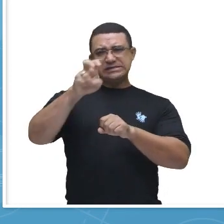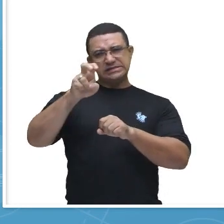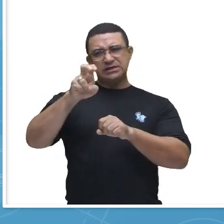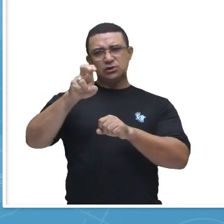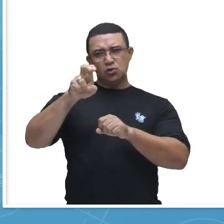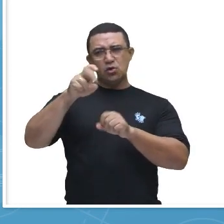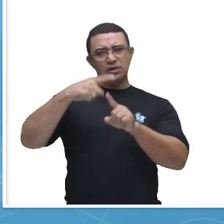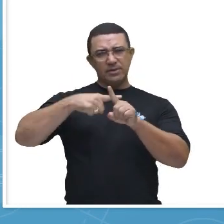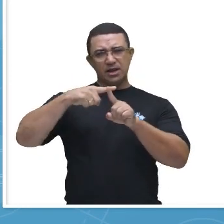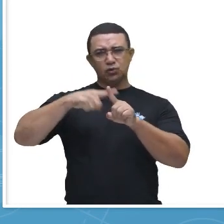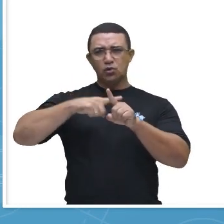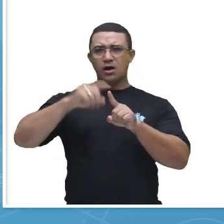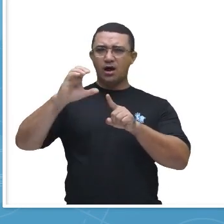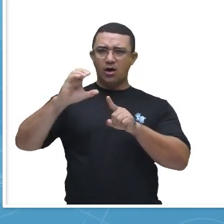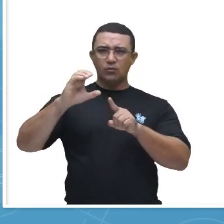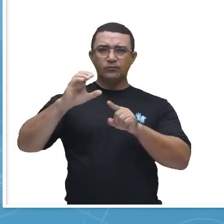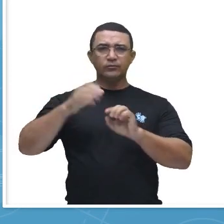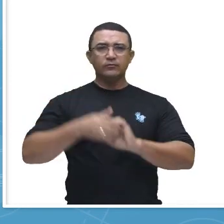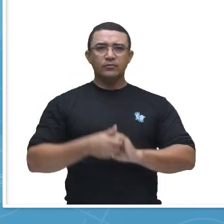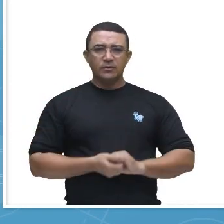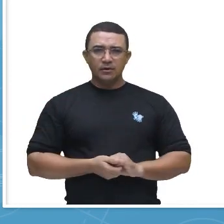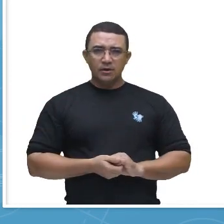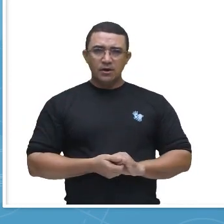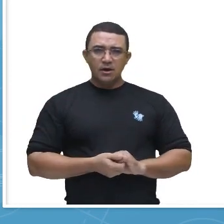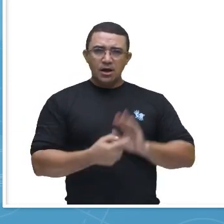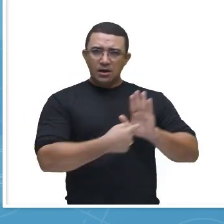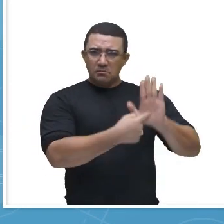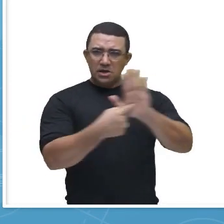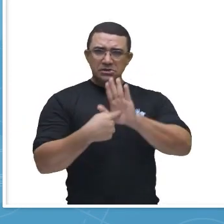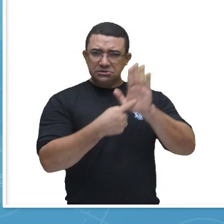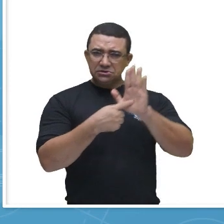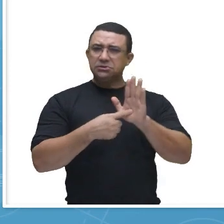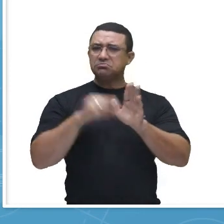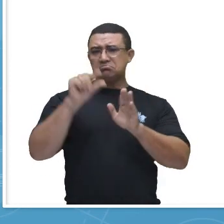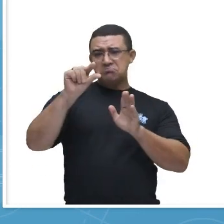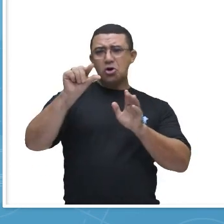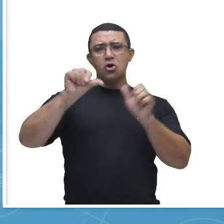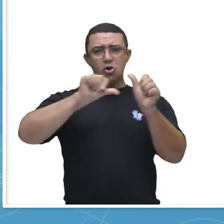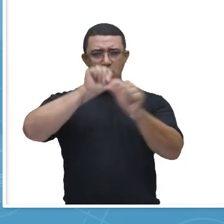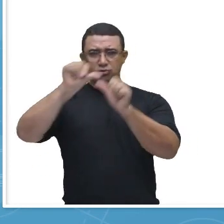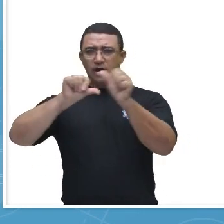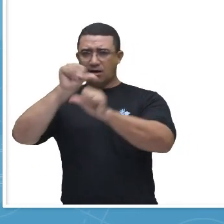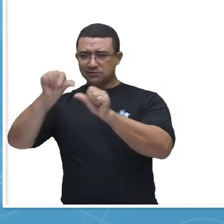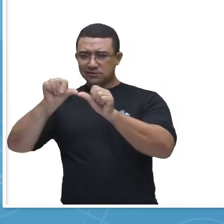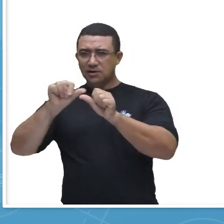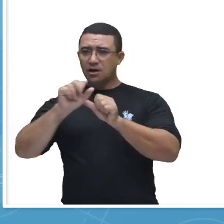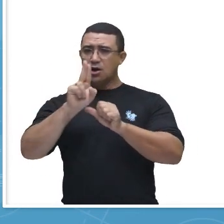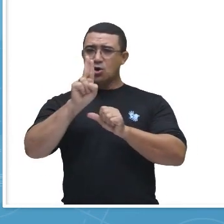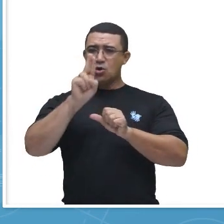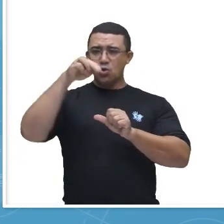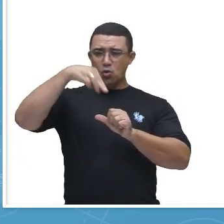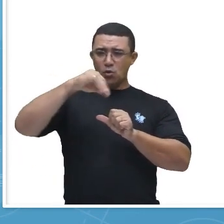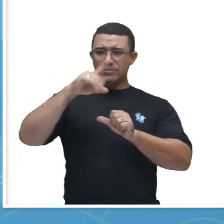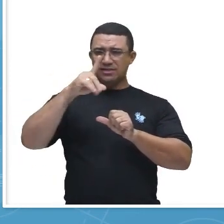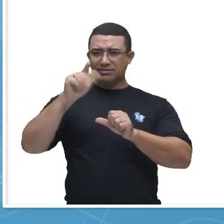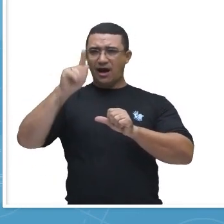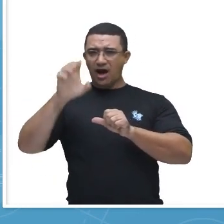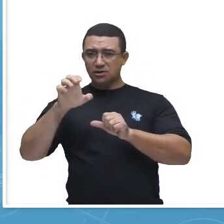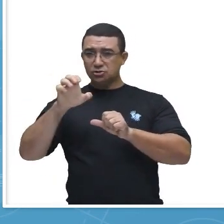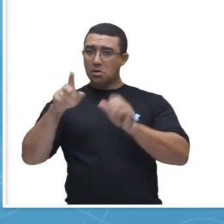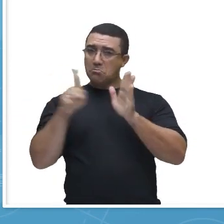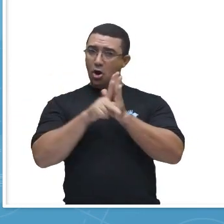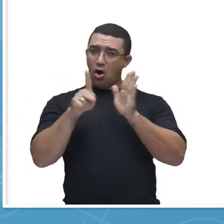20 graus, 25 graus Celsius, tá? Apresentando pouca variação. A umidade relativa do